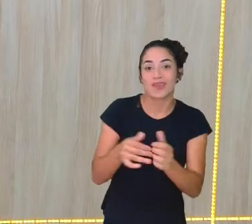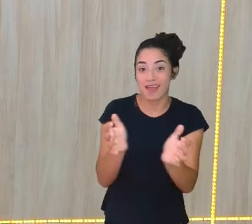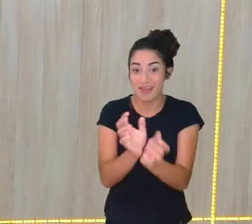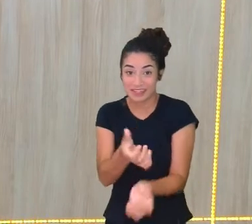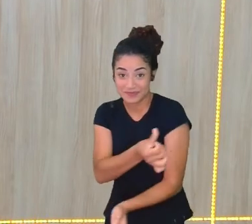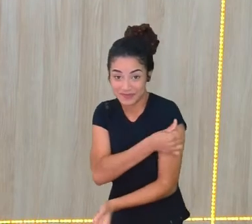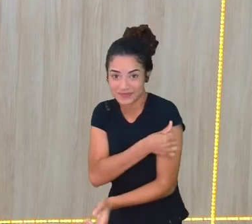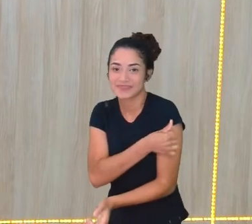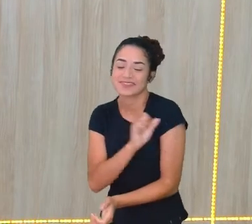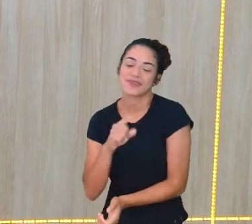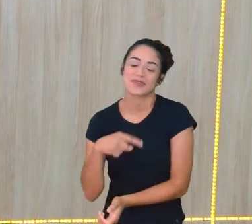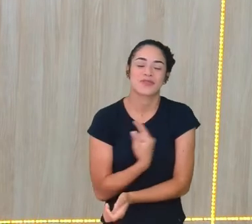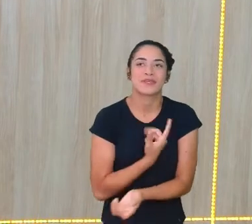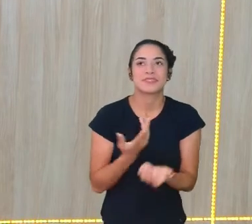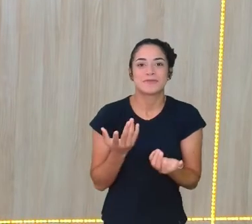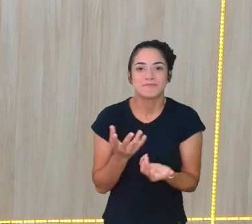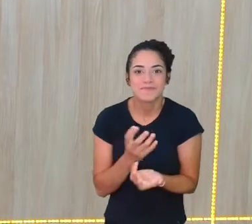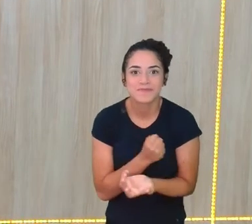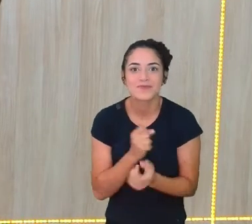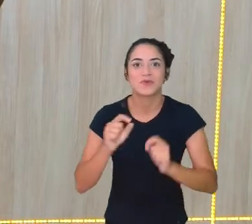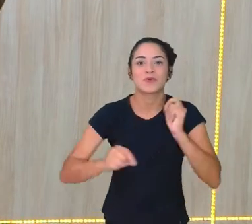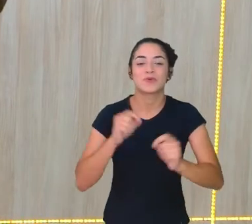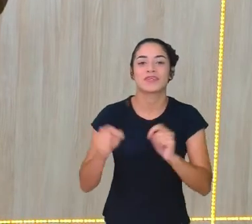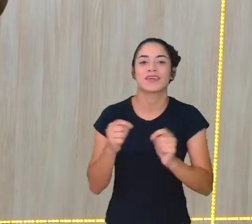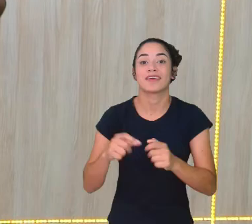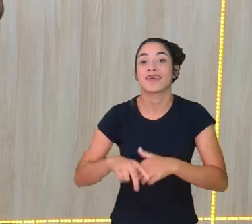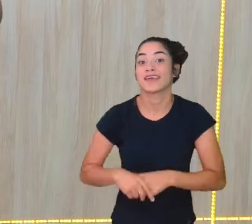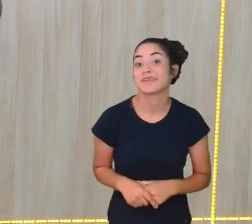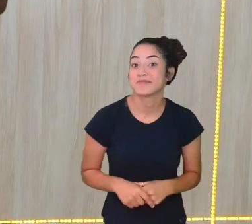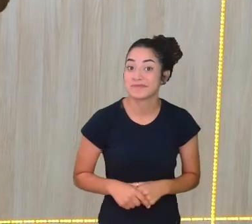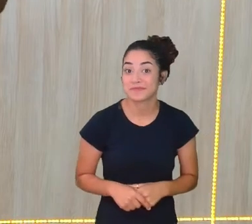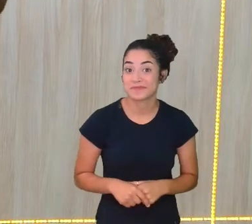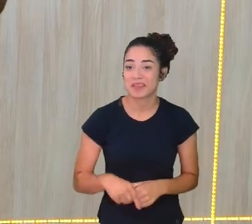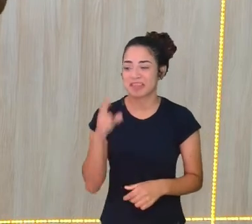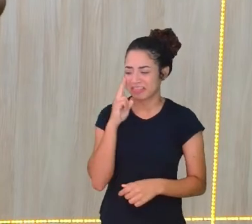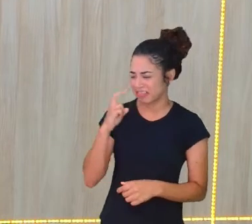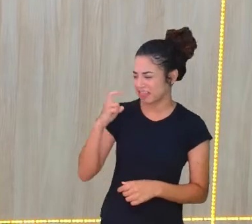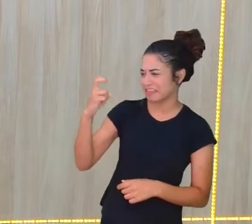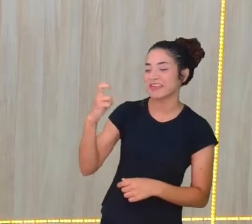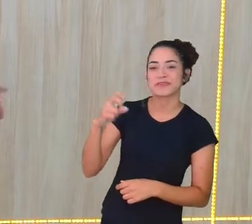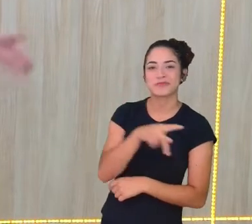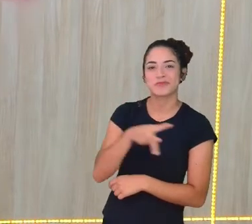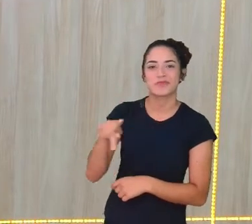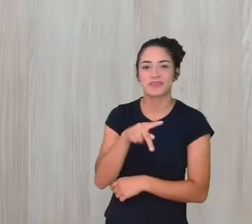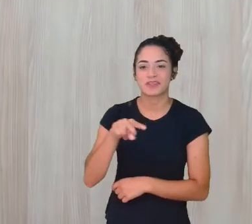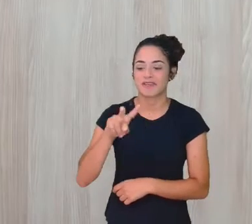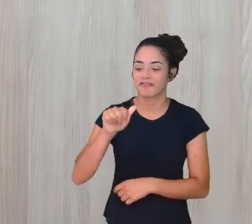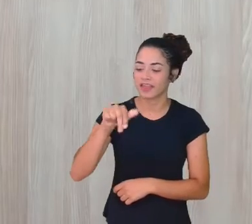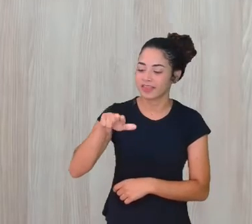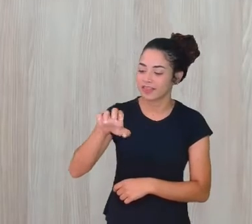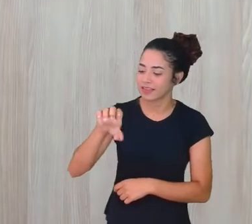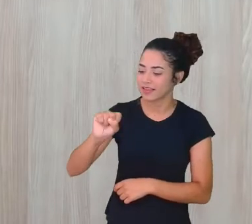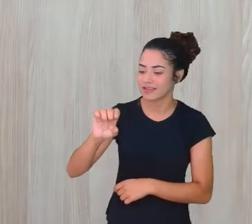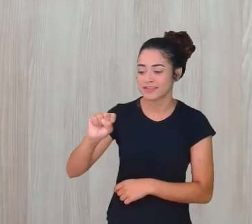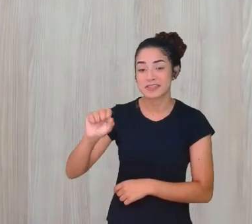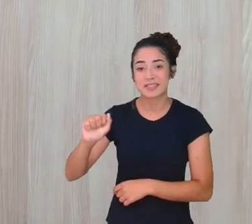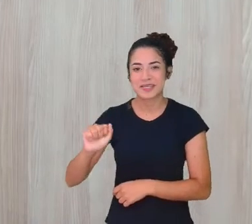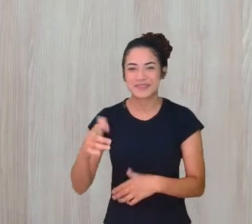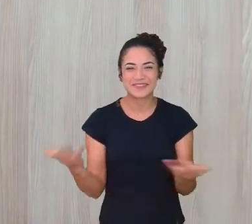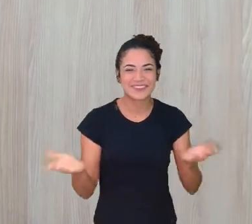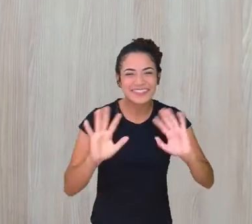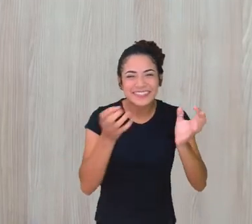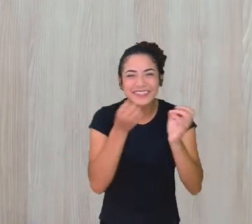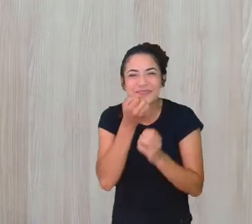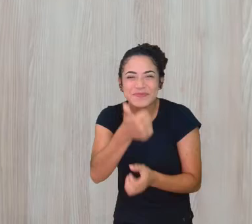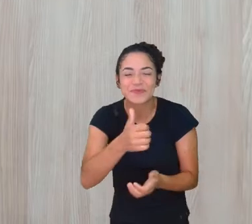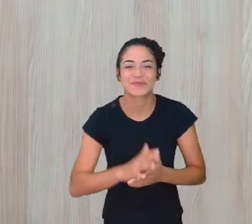ano, a nossa querida, sapiensíssima, inteligentíssima professora Vanessa. E aí, professora, tudo bom? E